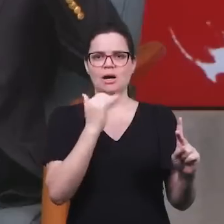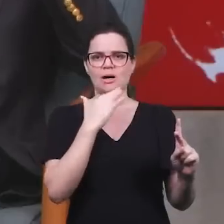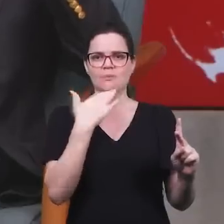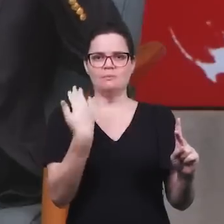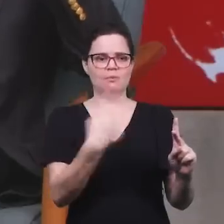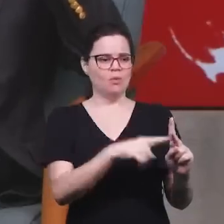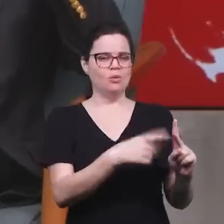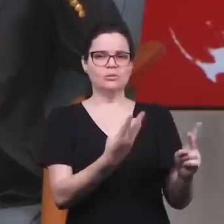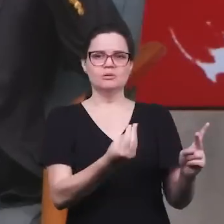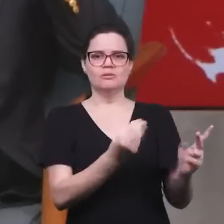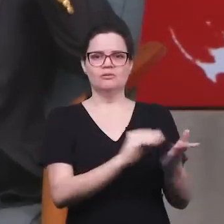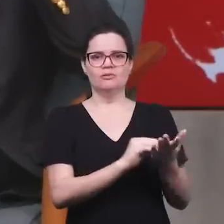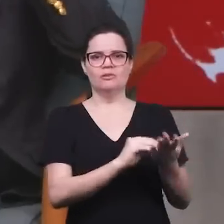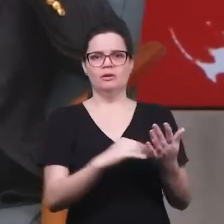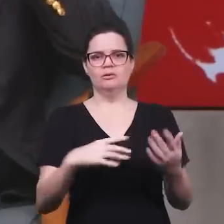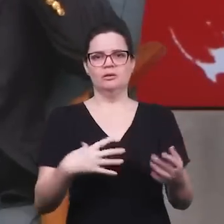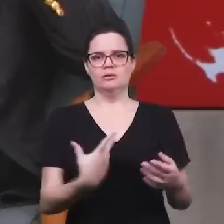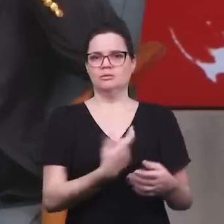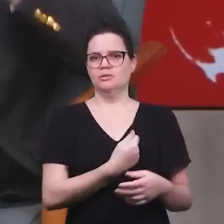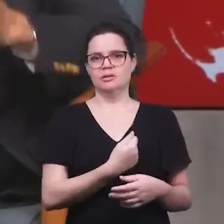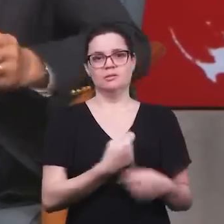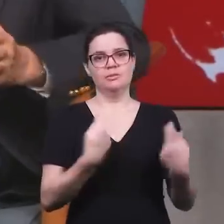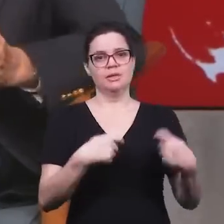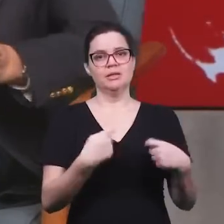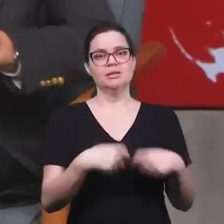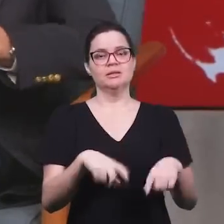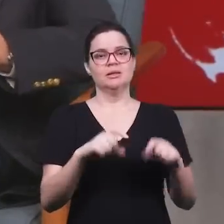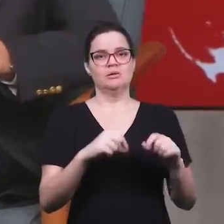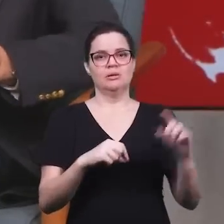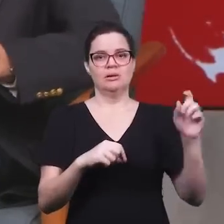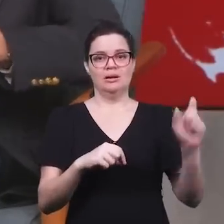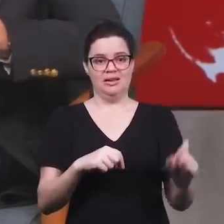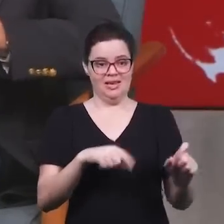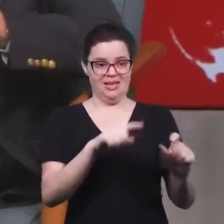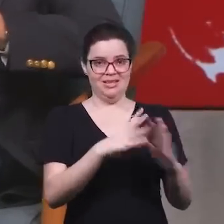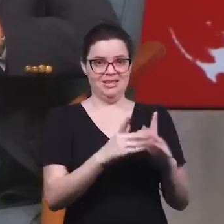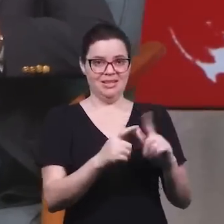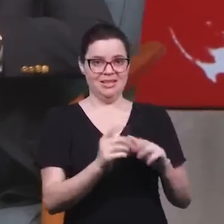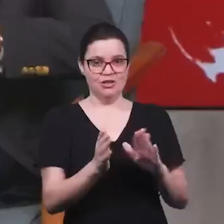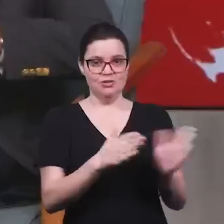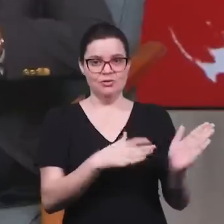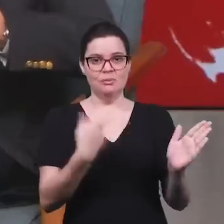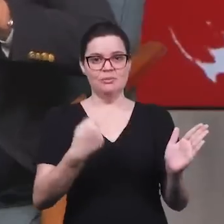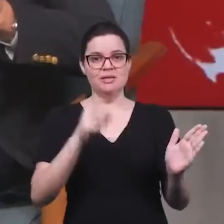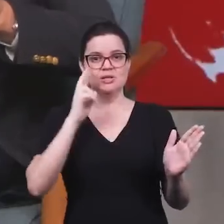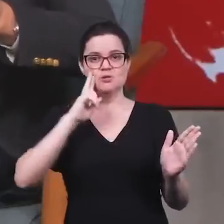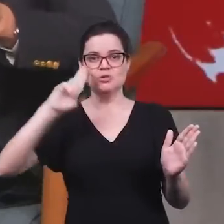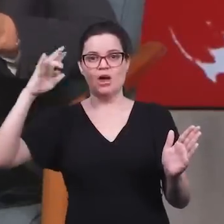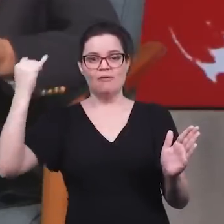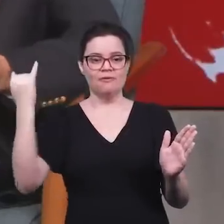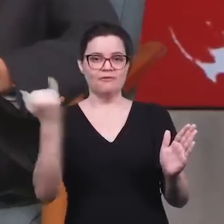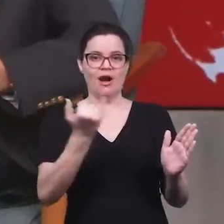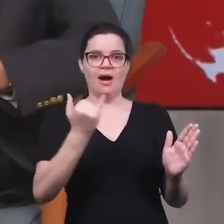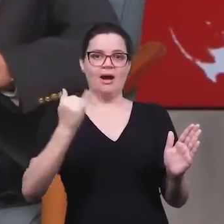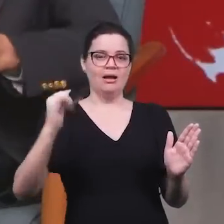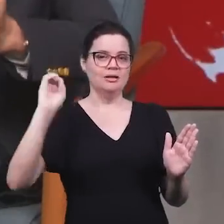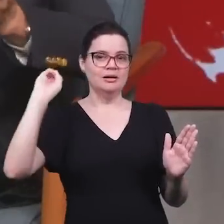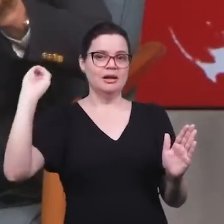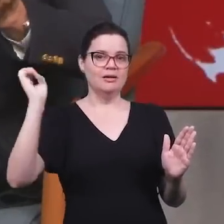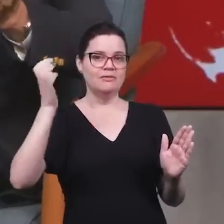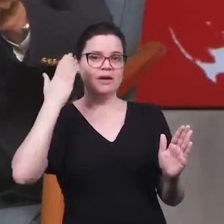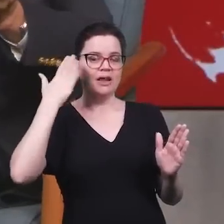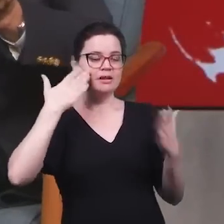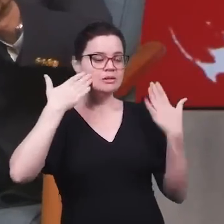salvação, Jesus tem que tocar. A experiência de salvação nesta hora, Jesus tem que se revelar.